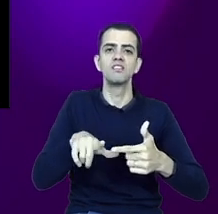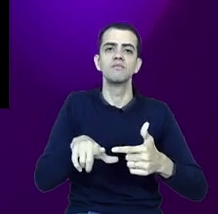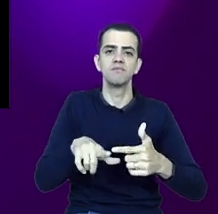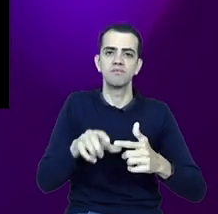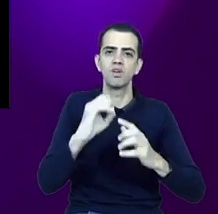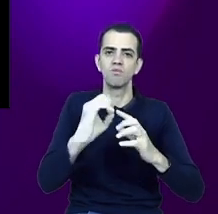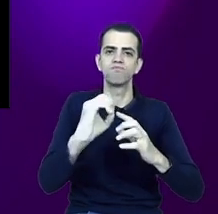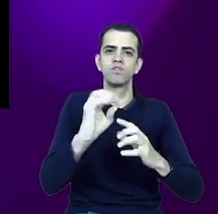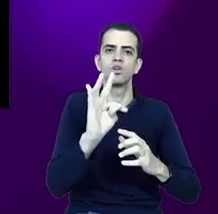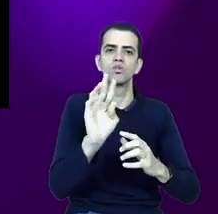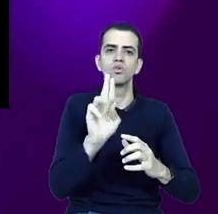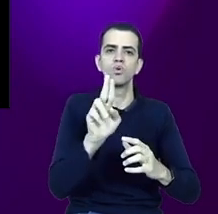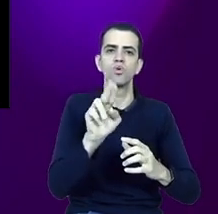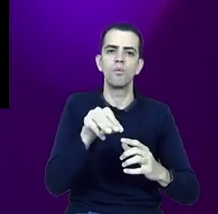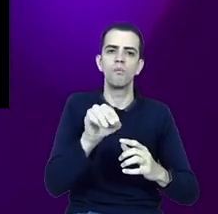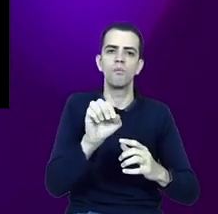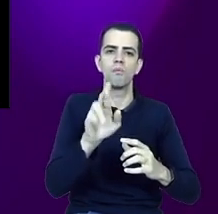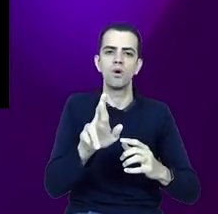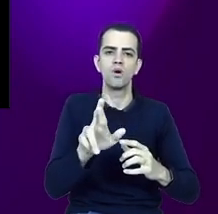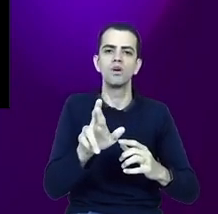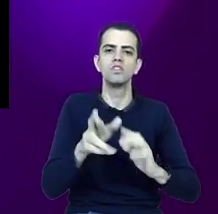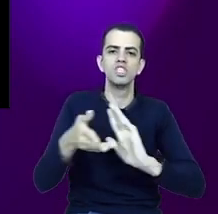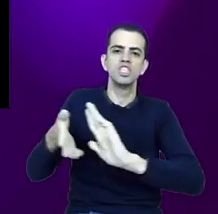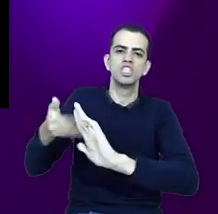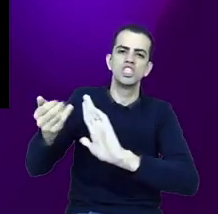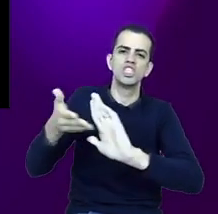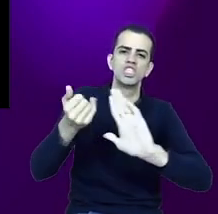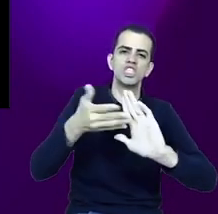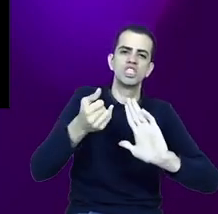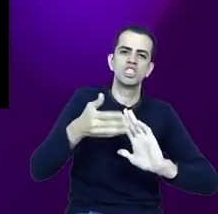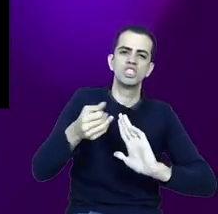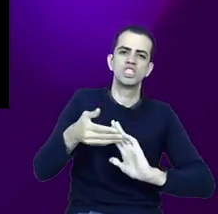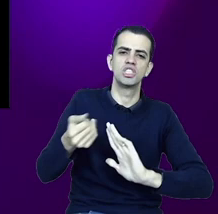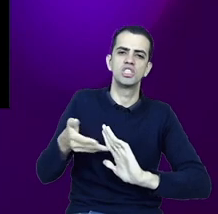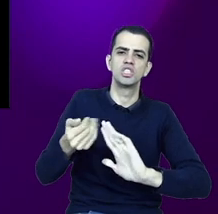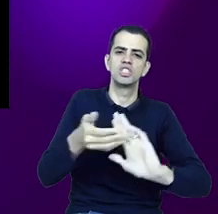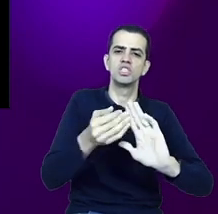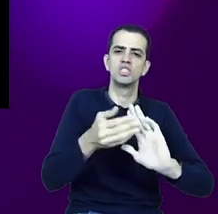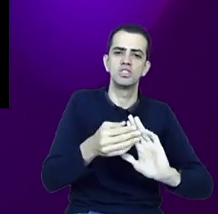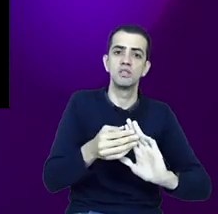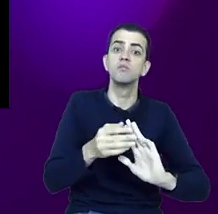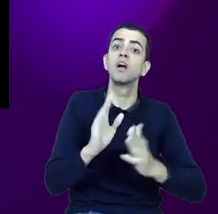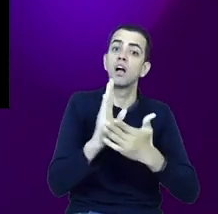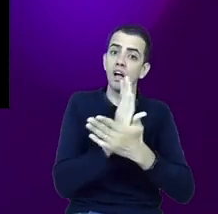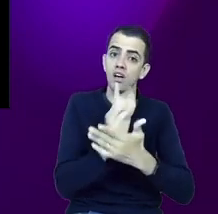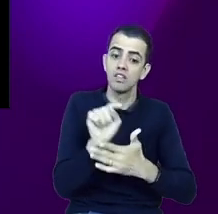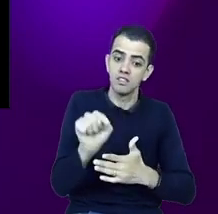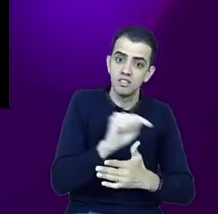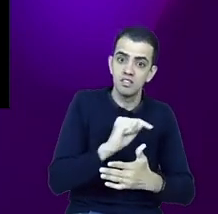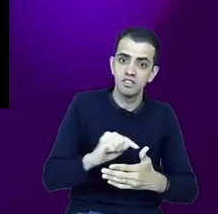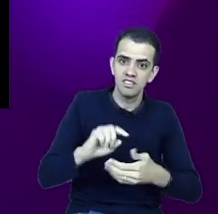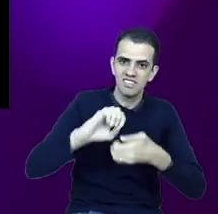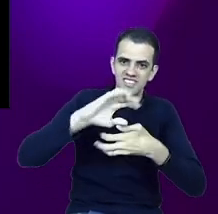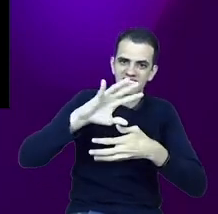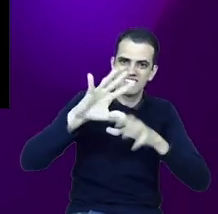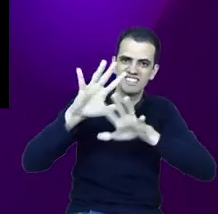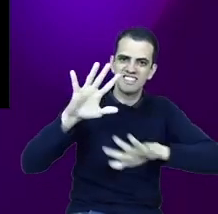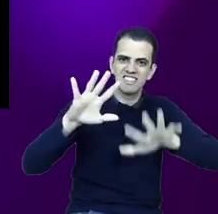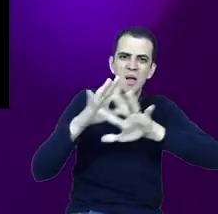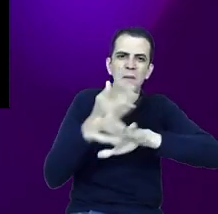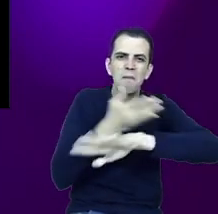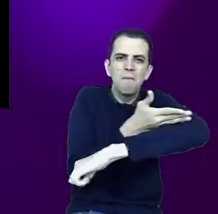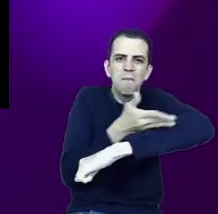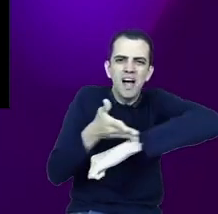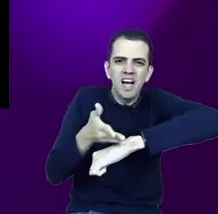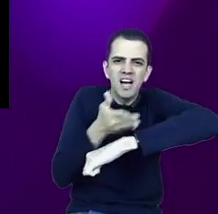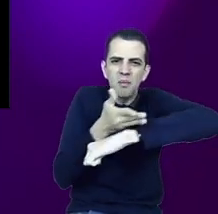uma lesão definitiva, e várias dessas áreas aqui foram funcionais, ou seja, dentro desse mar de substância branca,